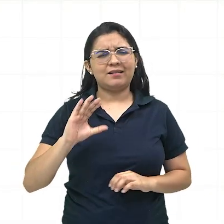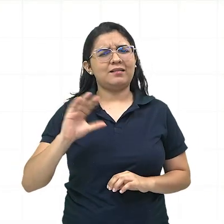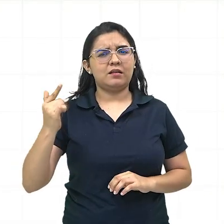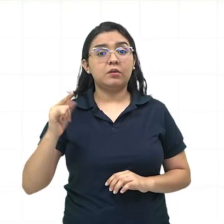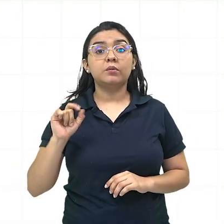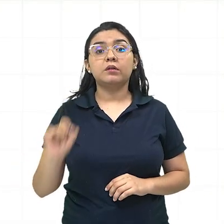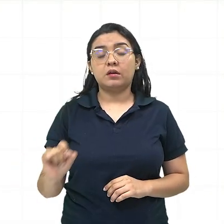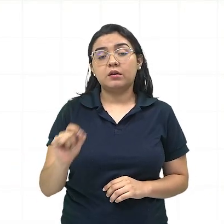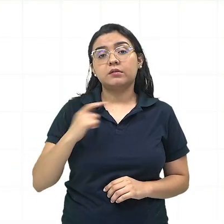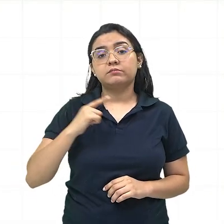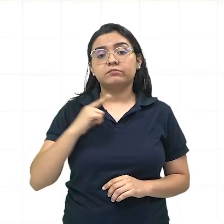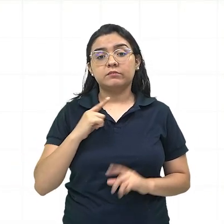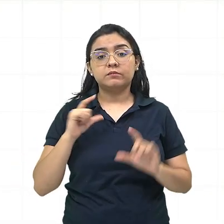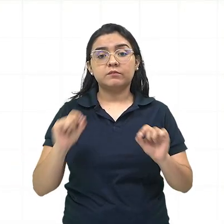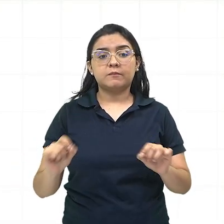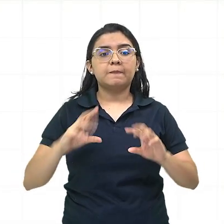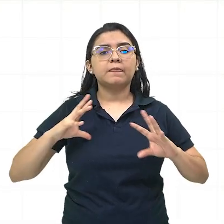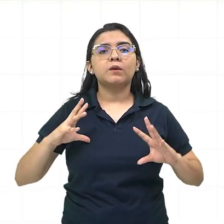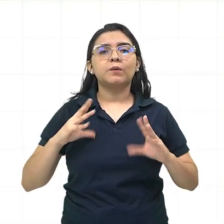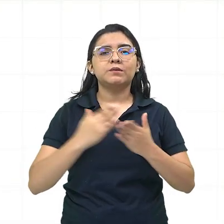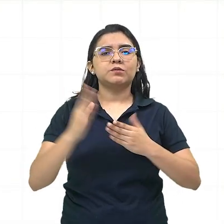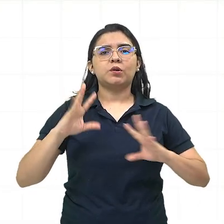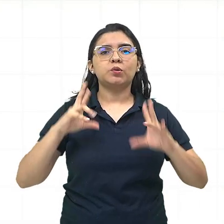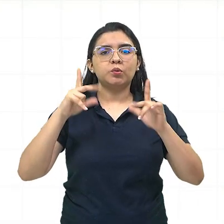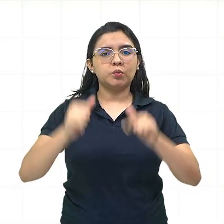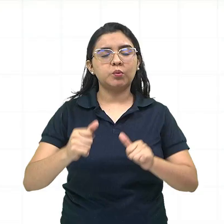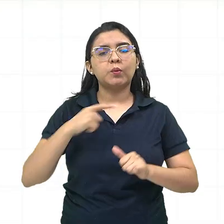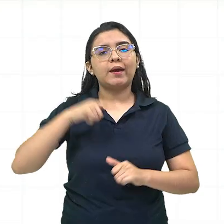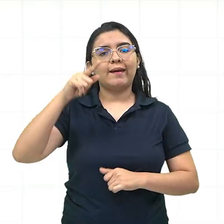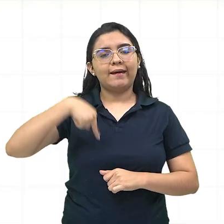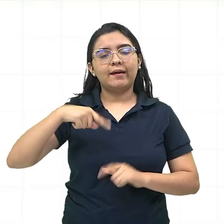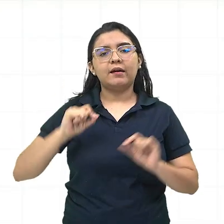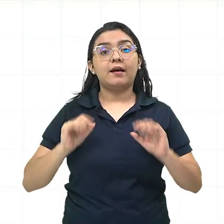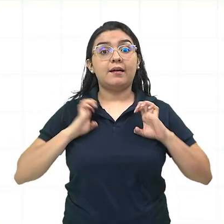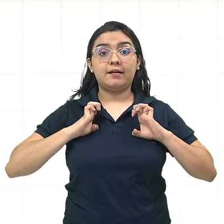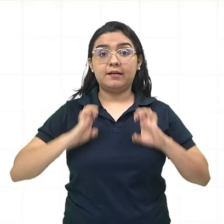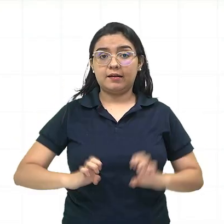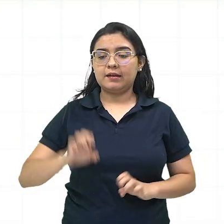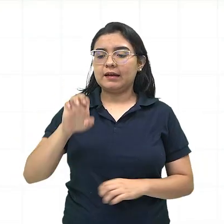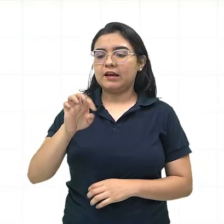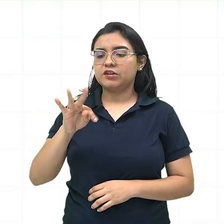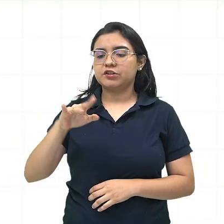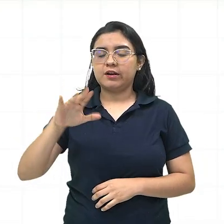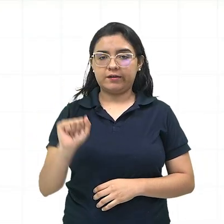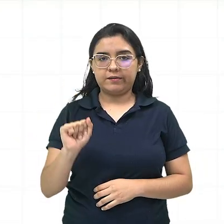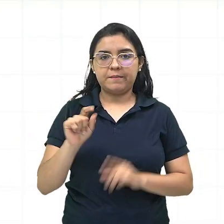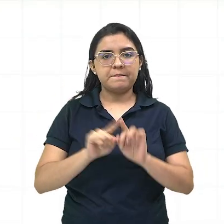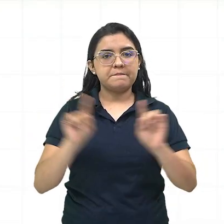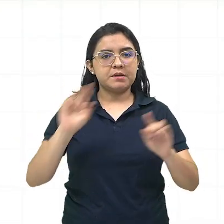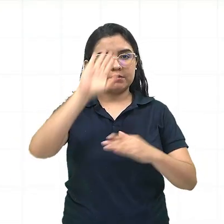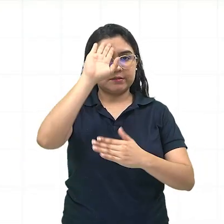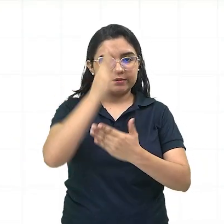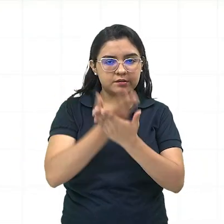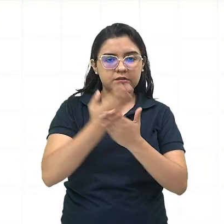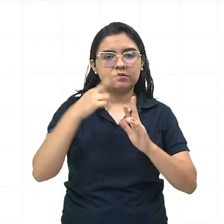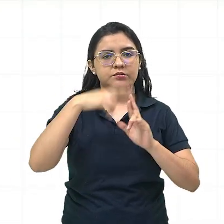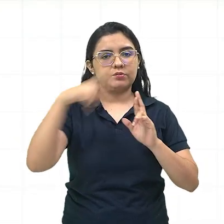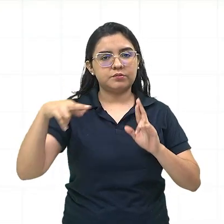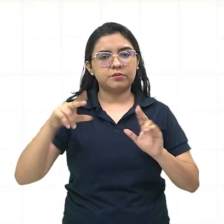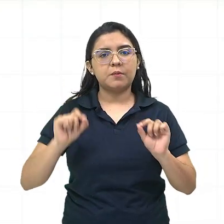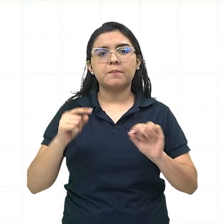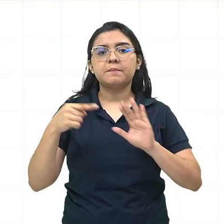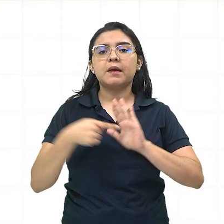claro que a primazia de tudo sempre é a dimensão ética, tá, gente? Mas as crenças religiosas,